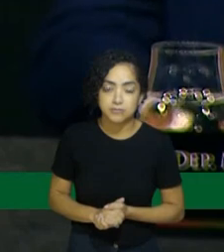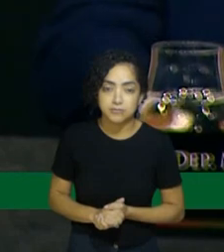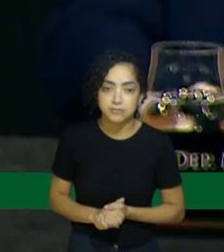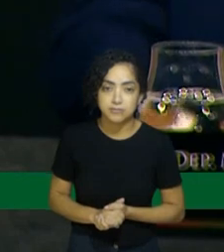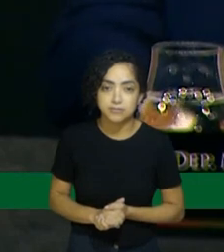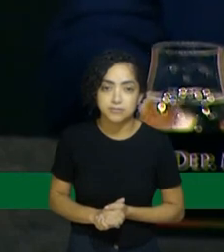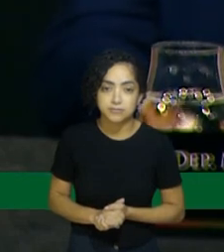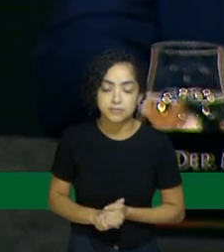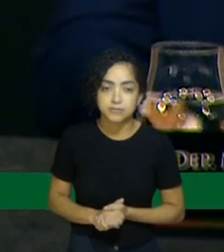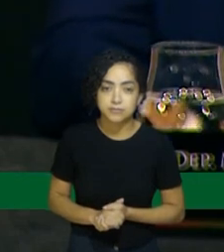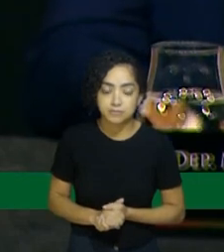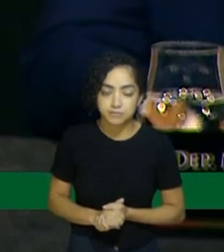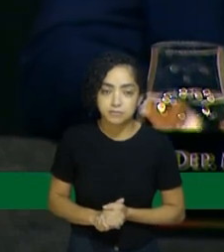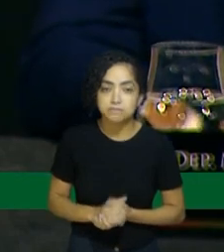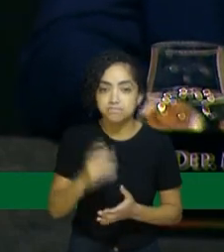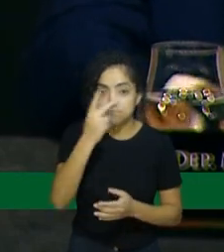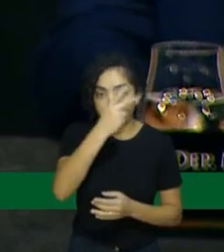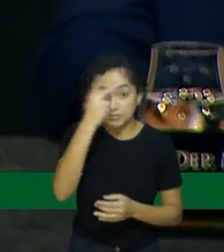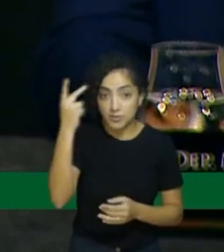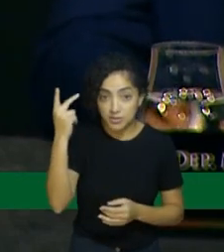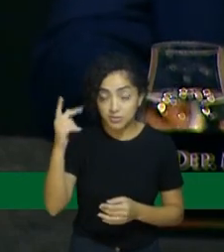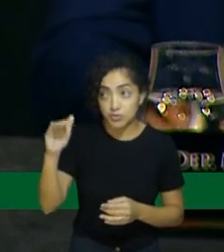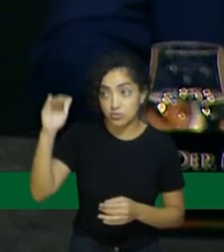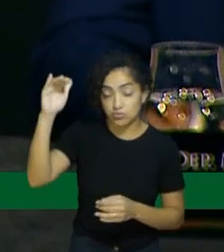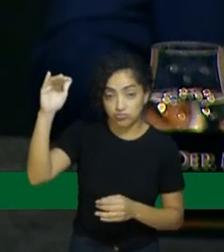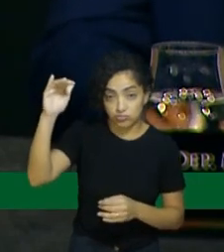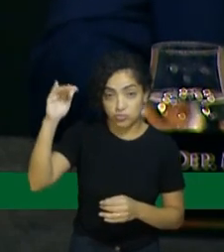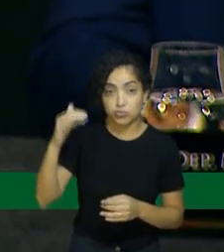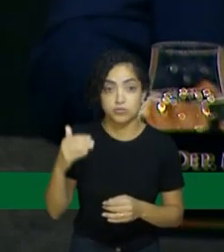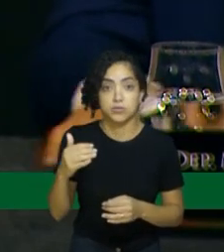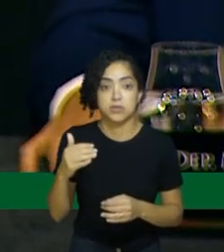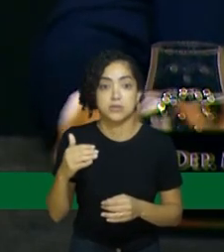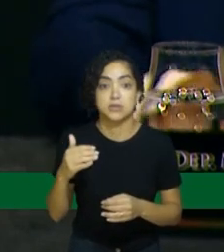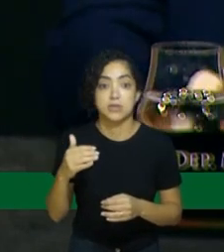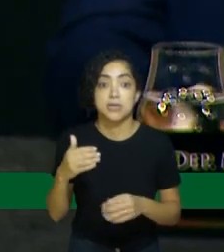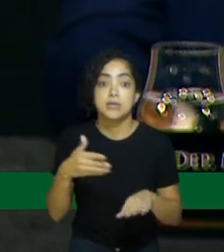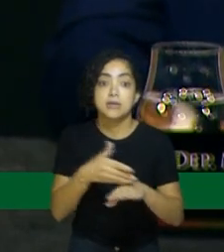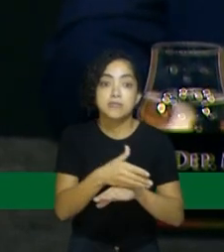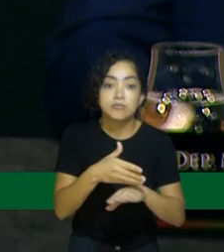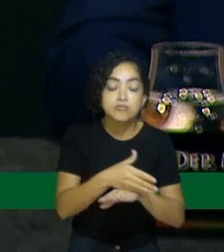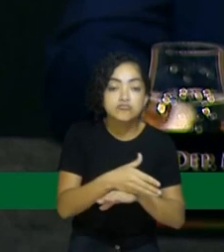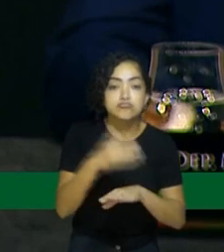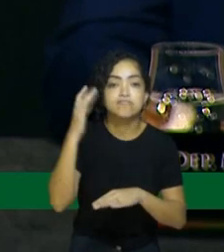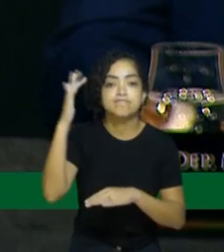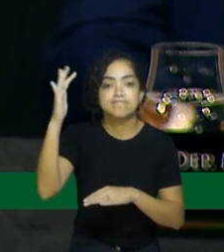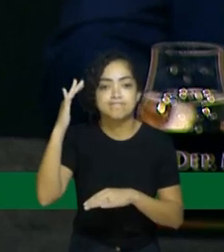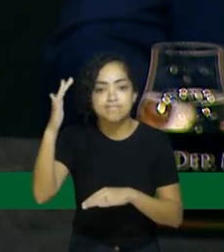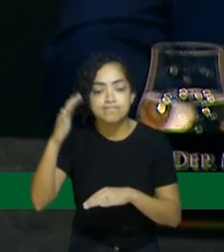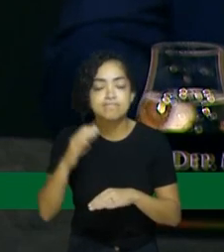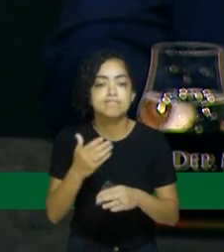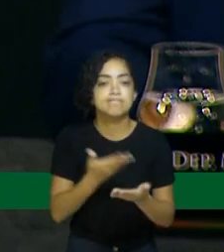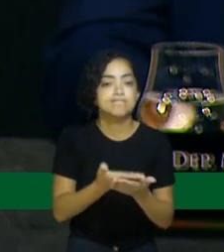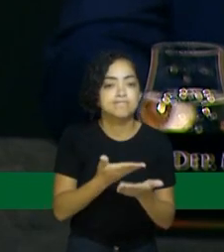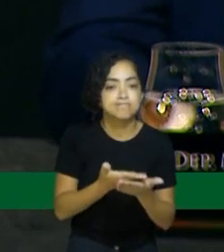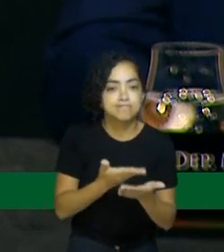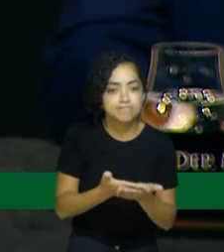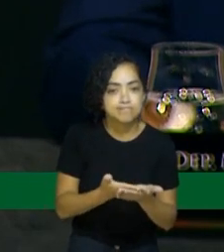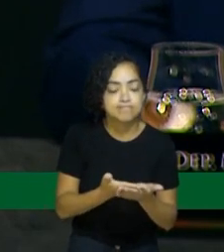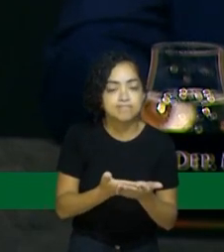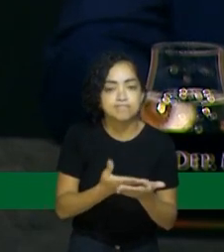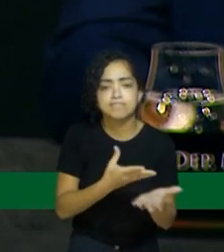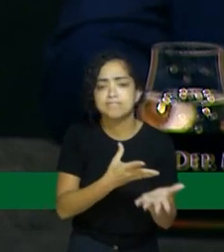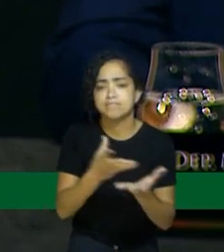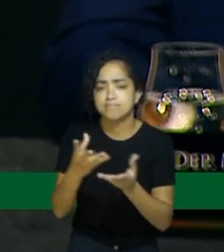gente as pessoas adultas que hoje frequentam a elas T sonhos de estudar Nós temos muitas pessoas